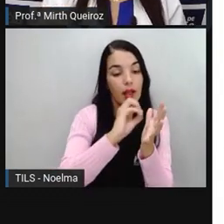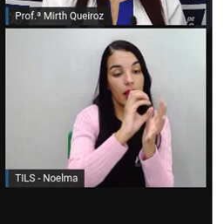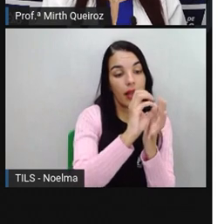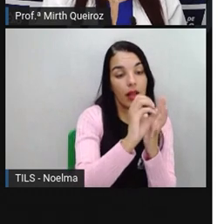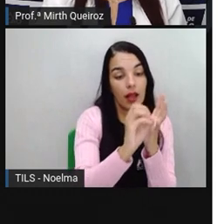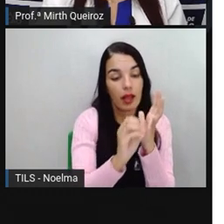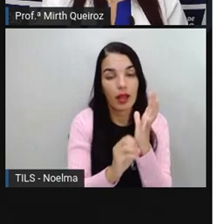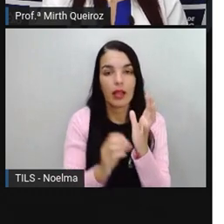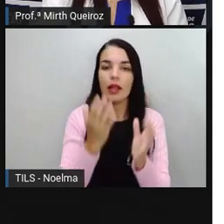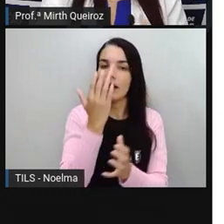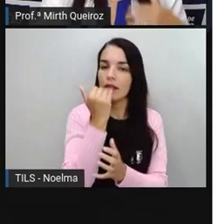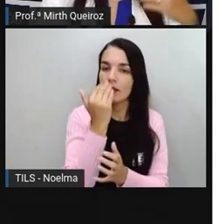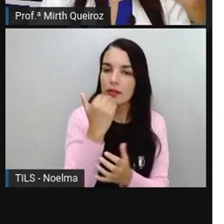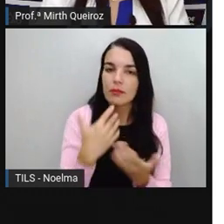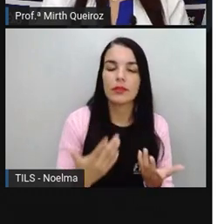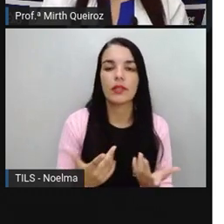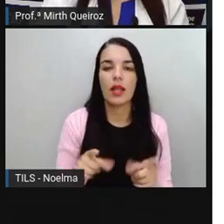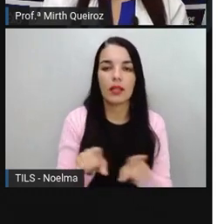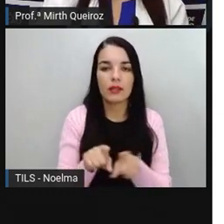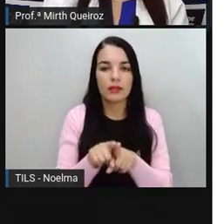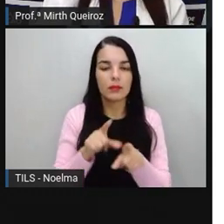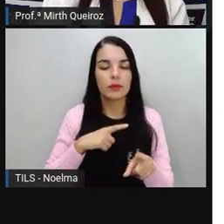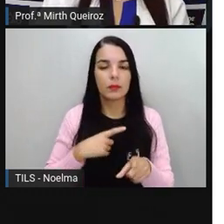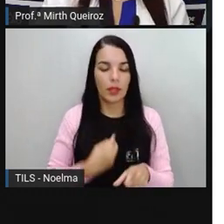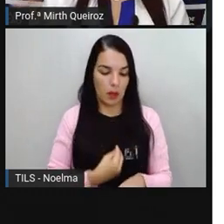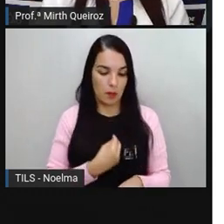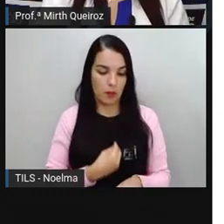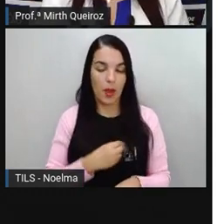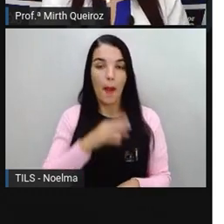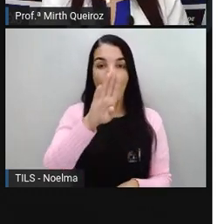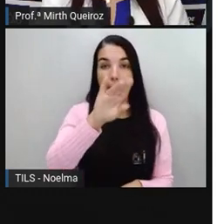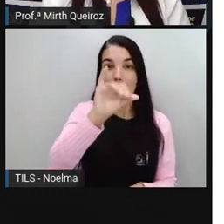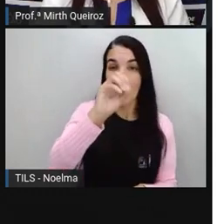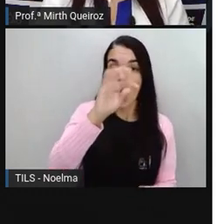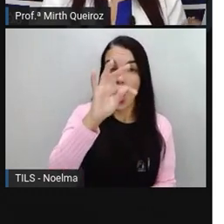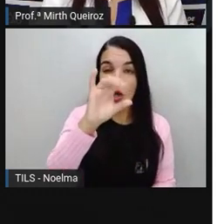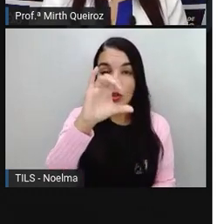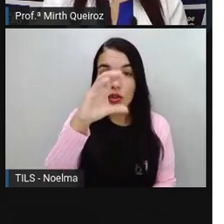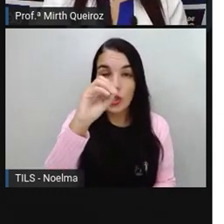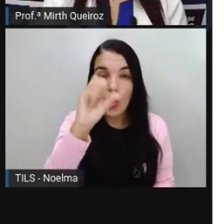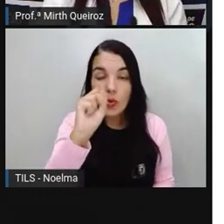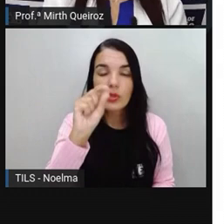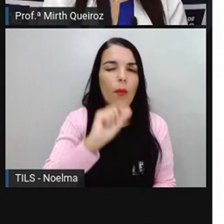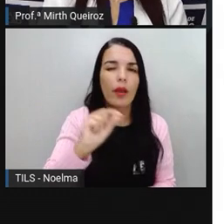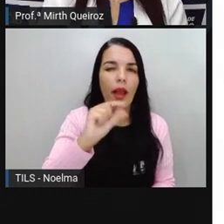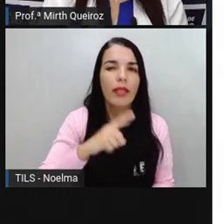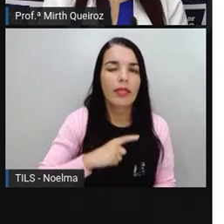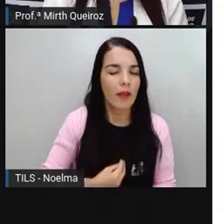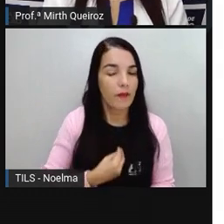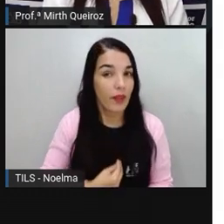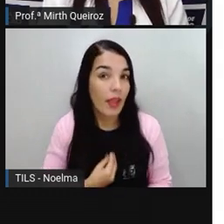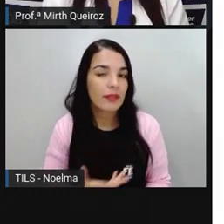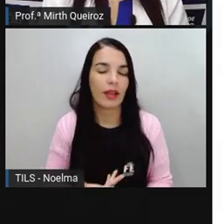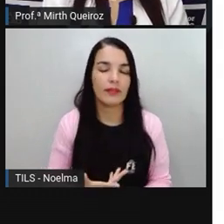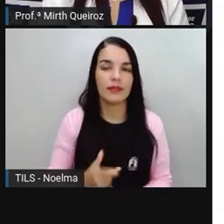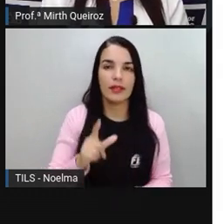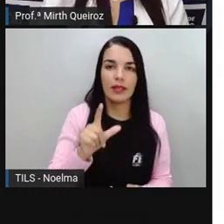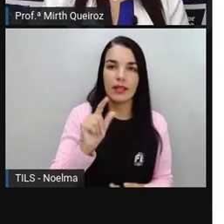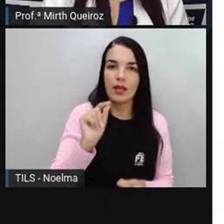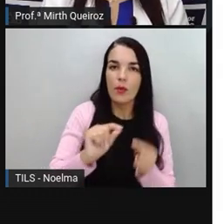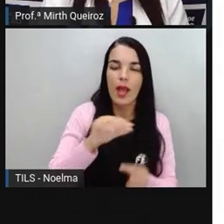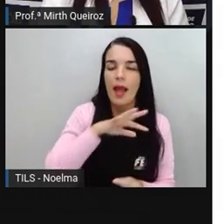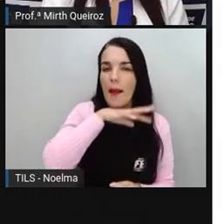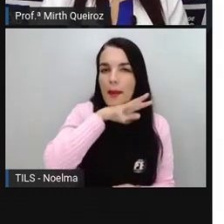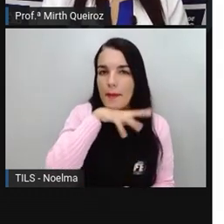gente vai estudar também. Nós temos também os seres bióticos e abióticos. Seres bióticos são os seres que têm vida, que é o caso